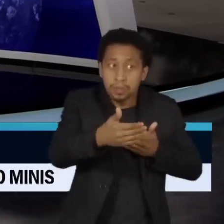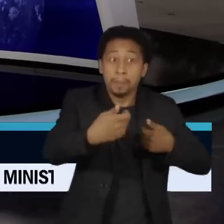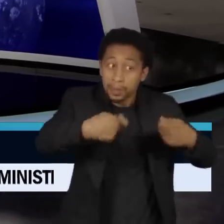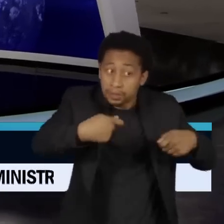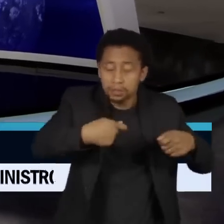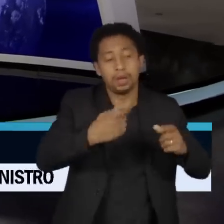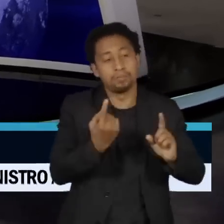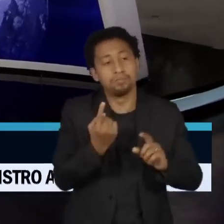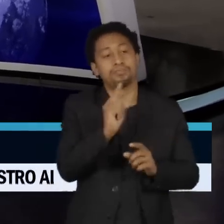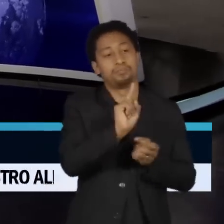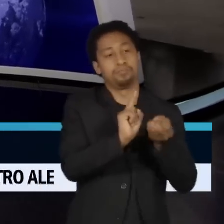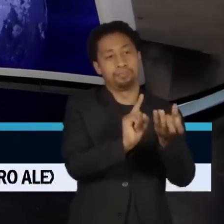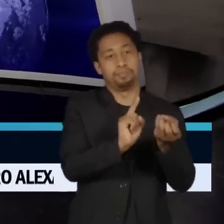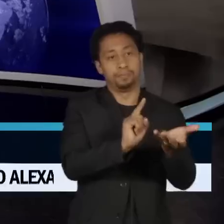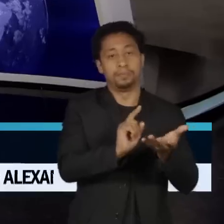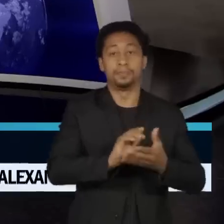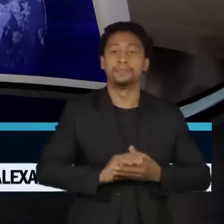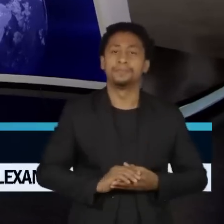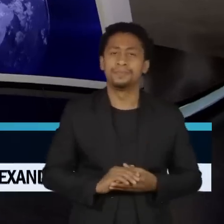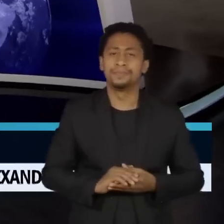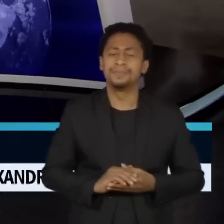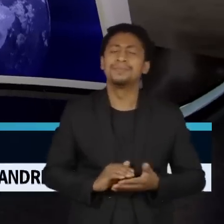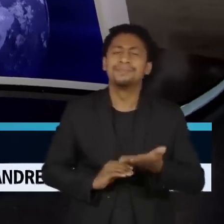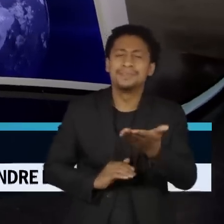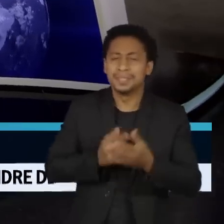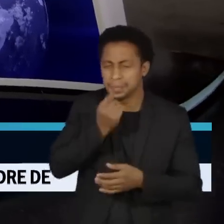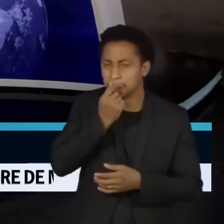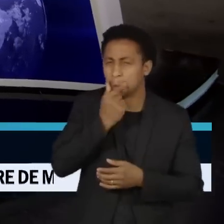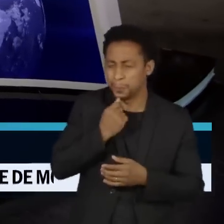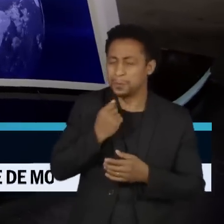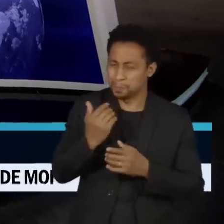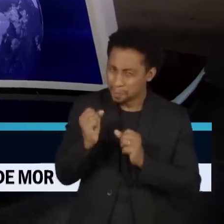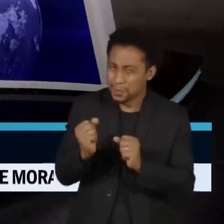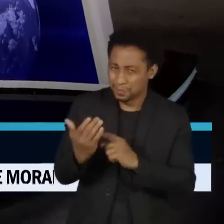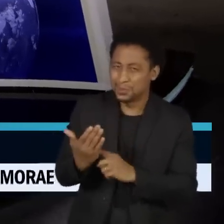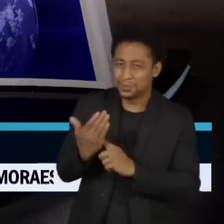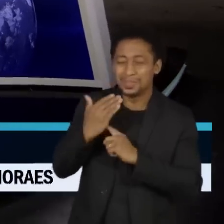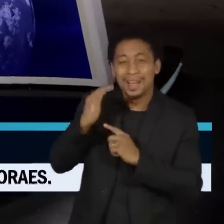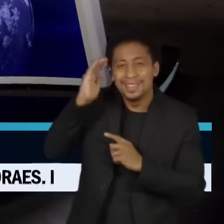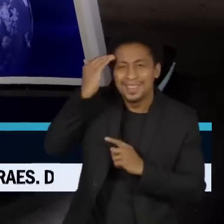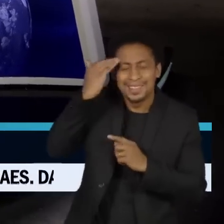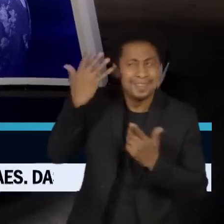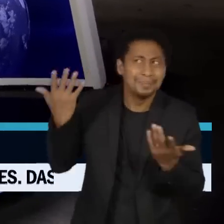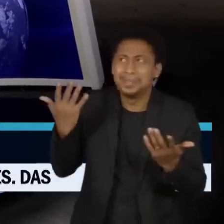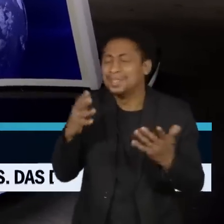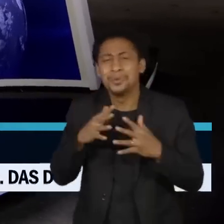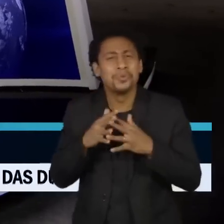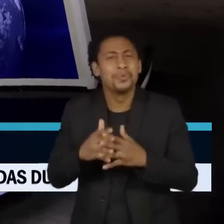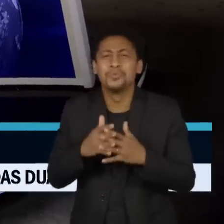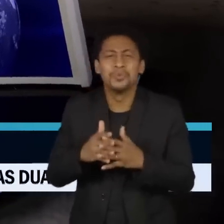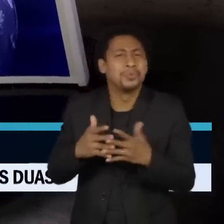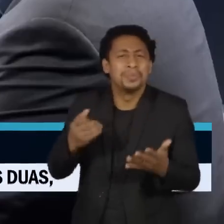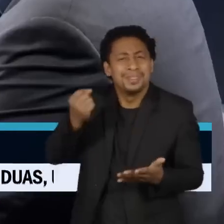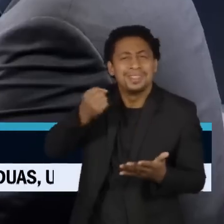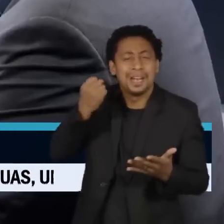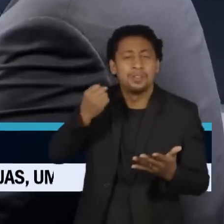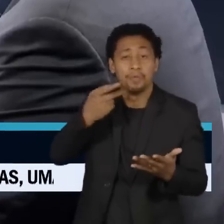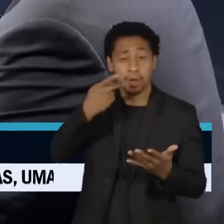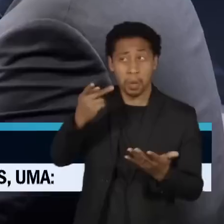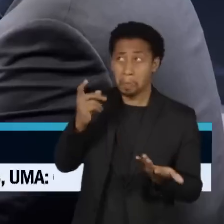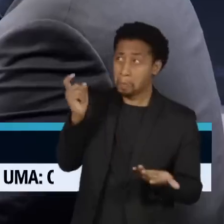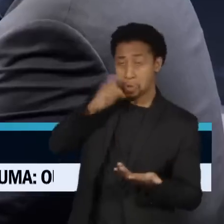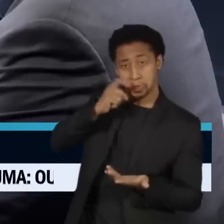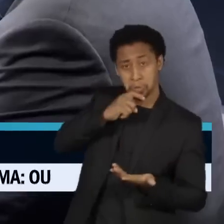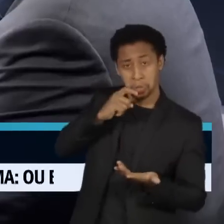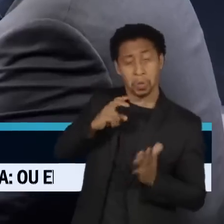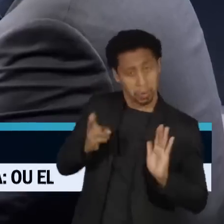Sakamoto, nos ajude aqui a entender a linha de raciocínio do senador Marcos Duval, porque todo mundo ficou confuso, né? Ele admitiu que mentiu, recuou,